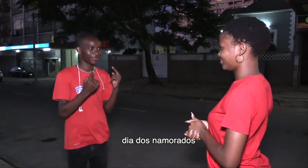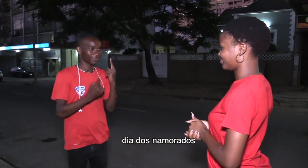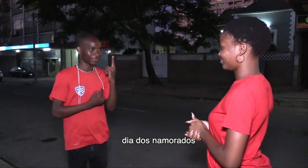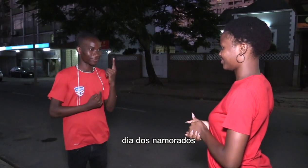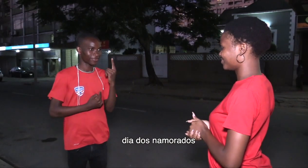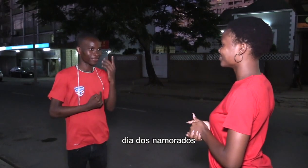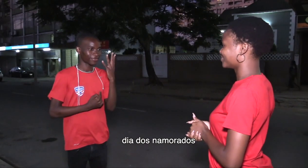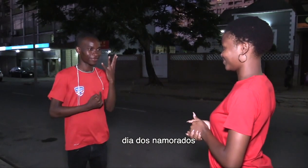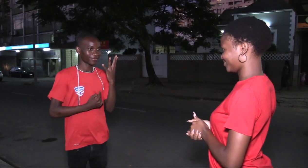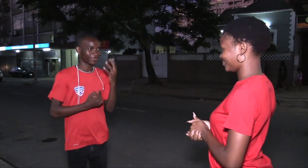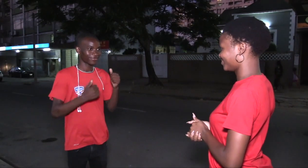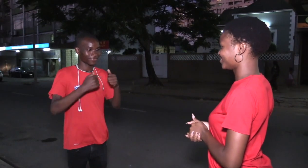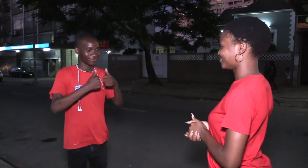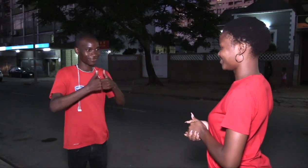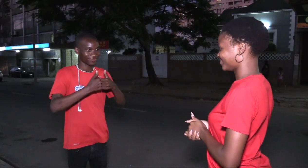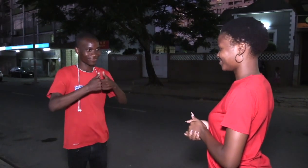Dia dos Namorados.